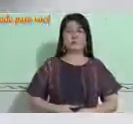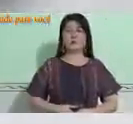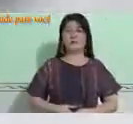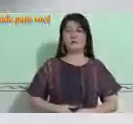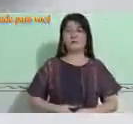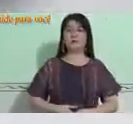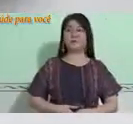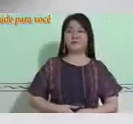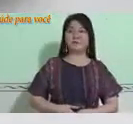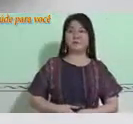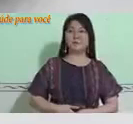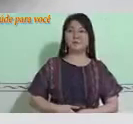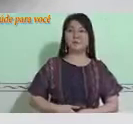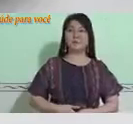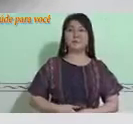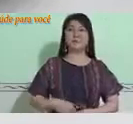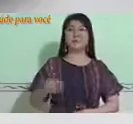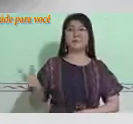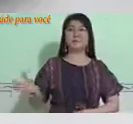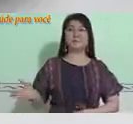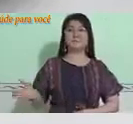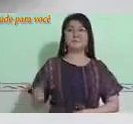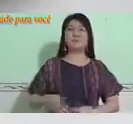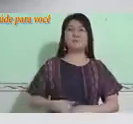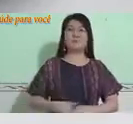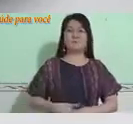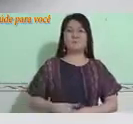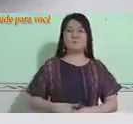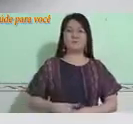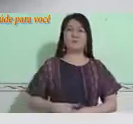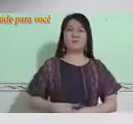de medicamentos para baixar a febre e aliviar a coceira.